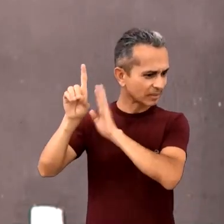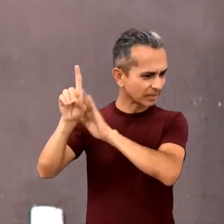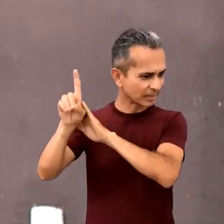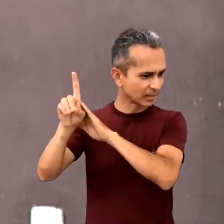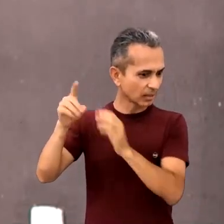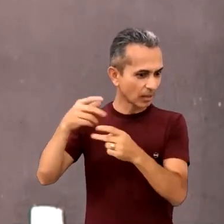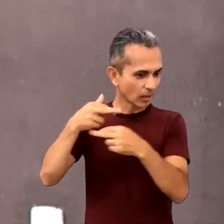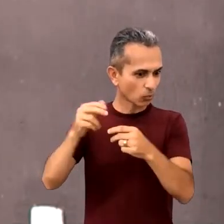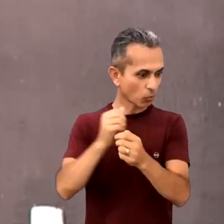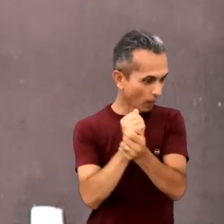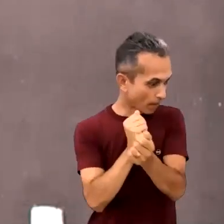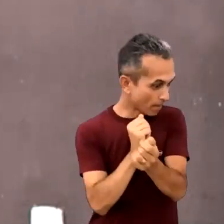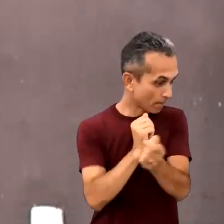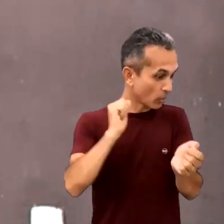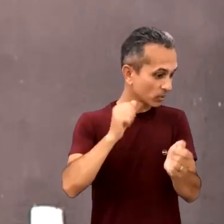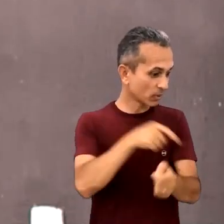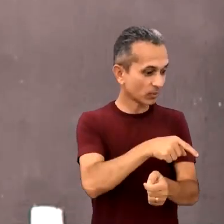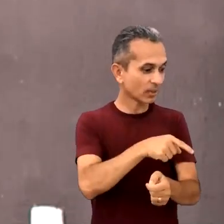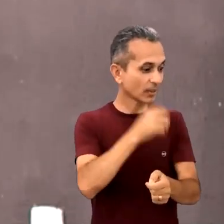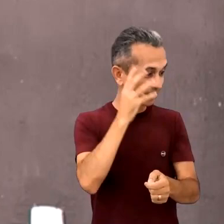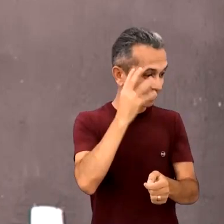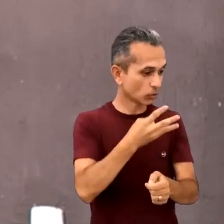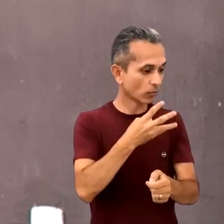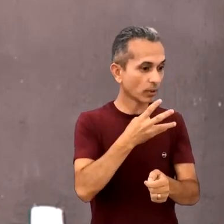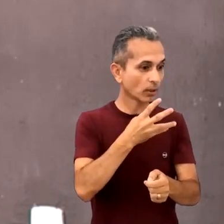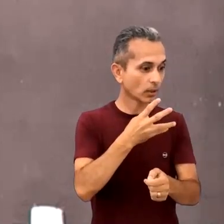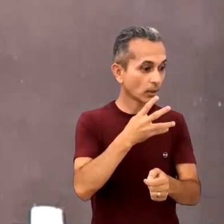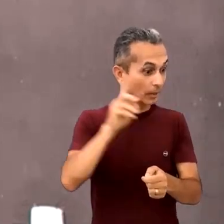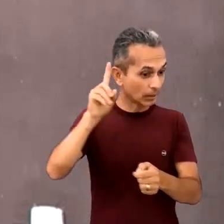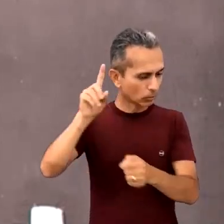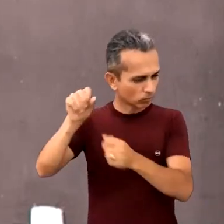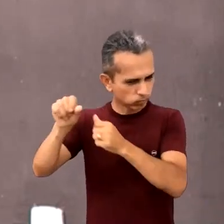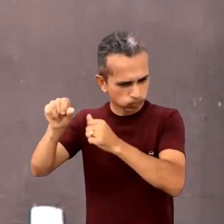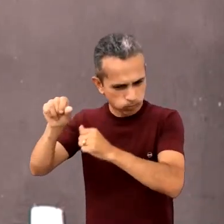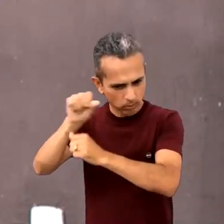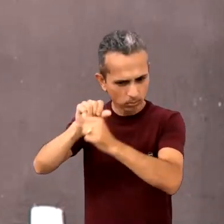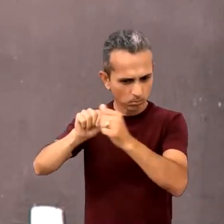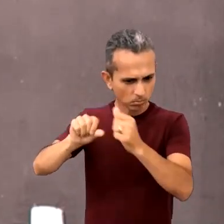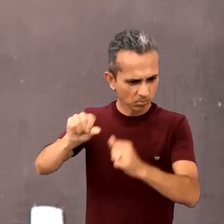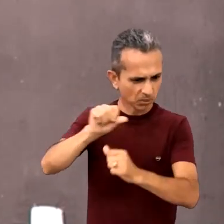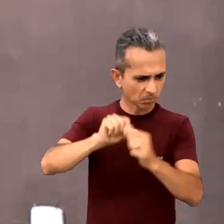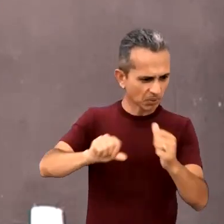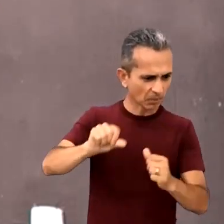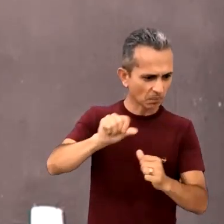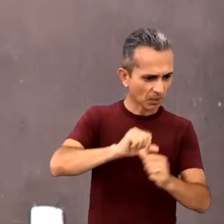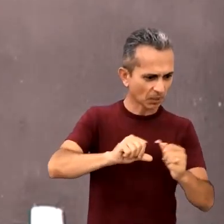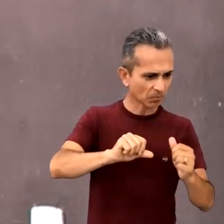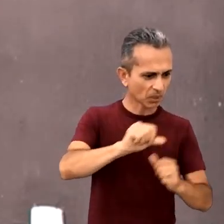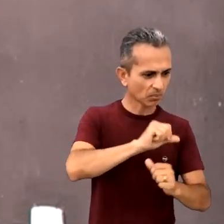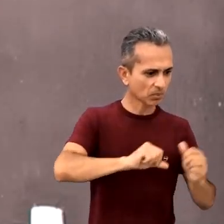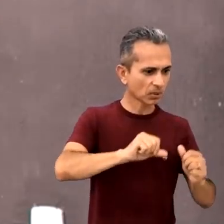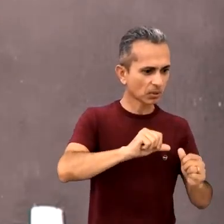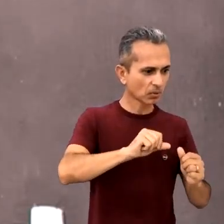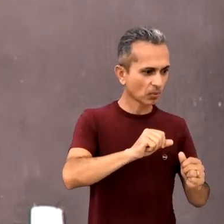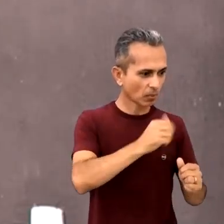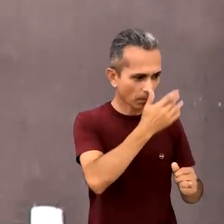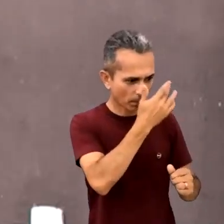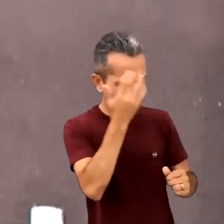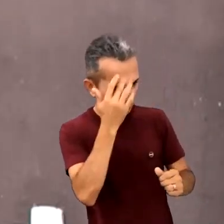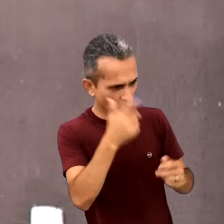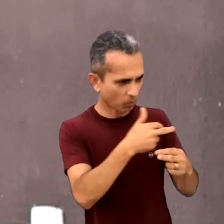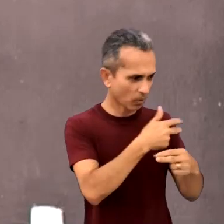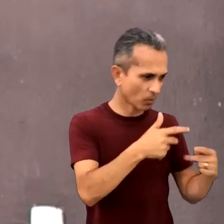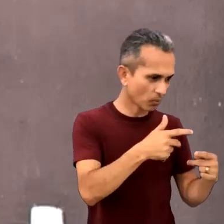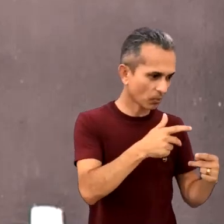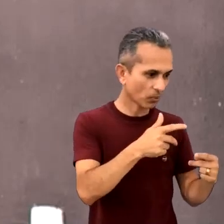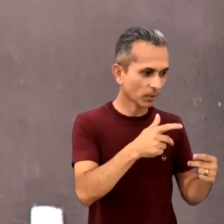revertendo completamente por meios que eu nunca imaginava, mexendo com pessoas e com coisas que eu nunca imaginava, que eu via a